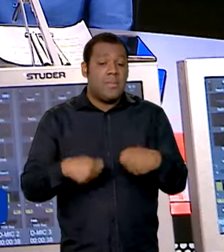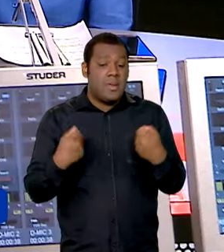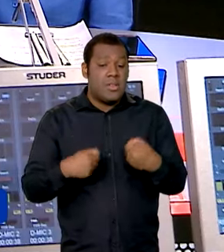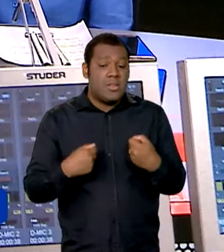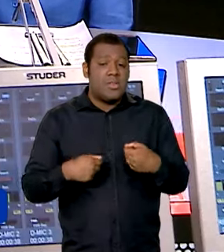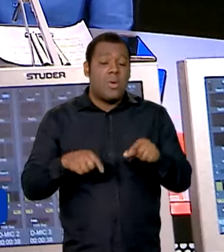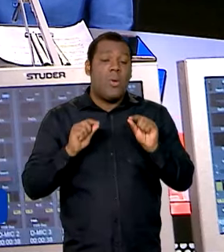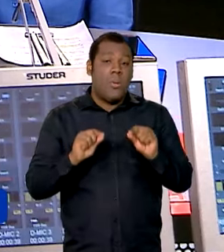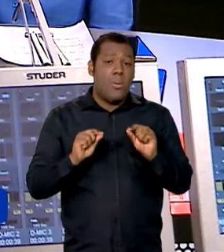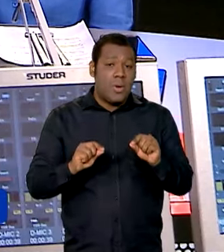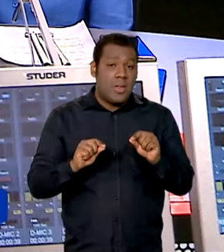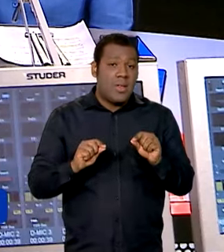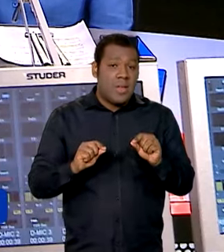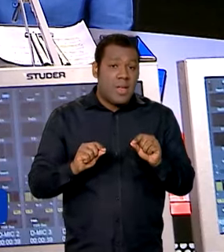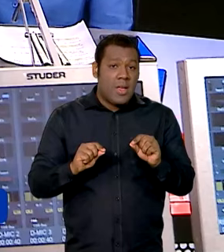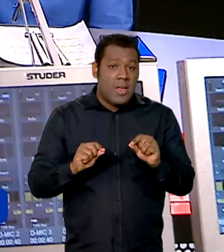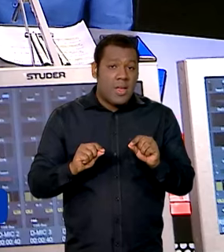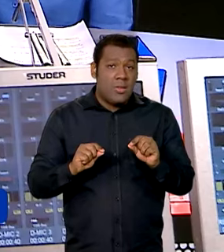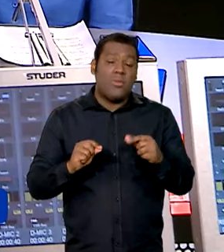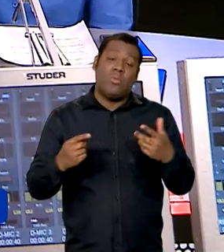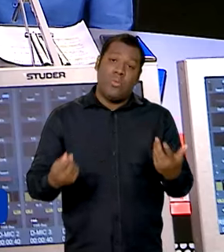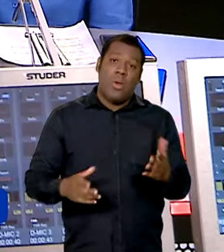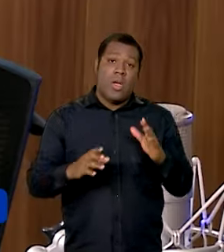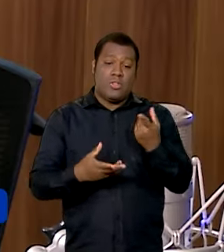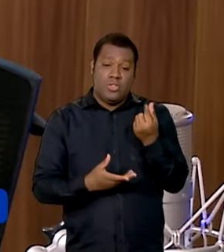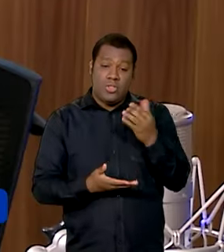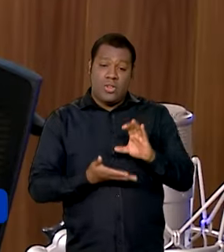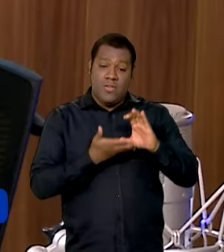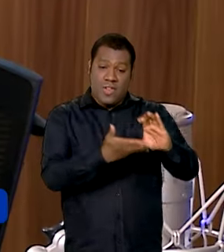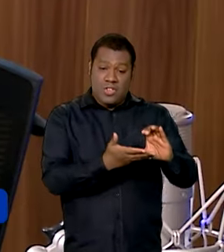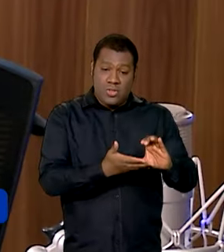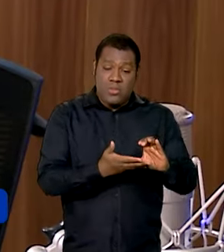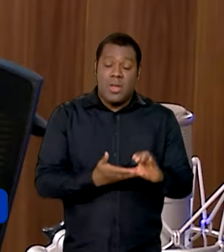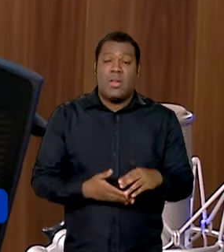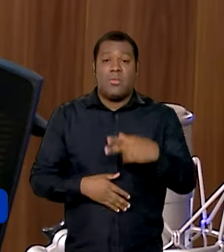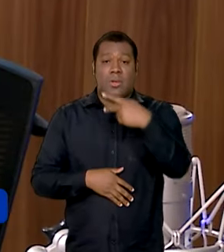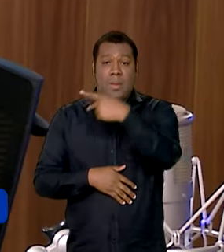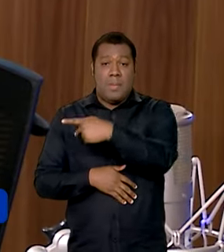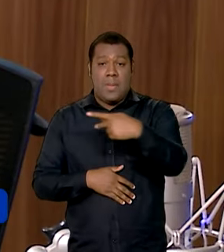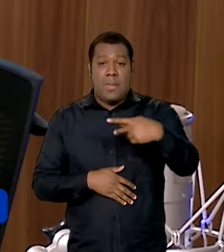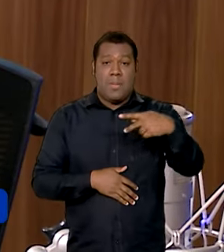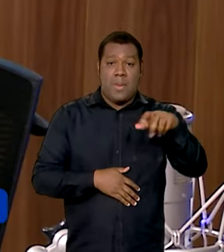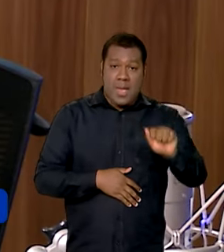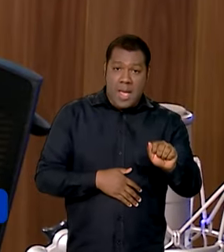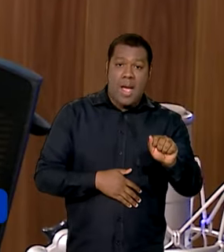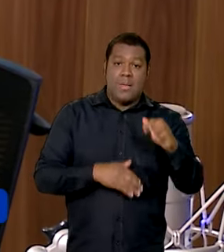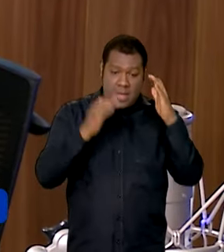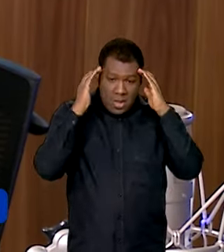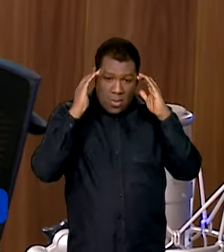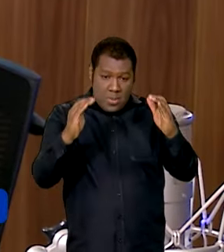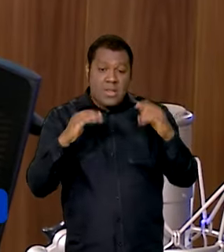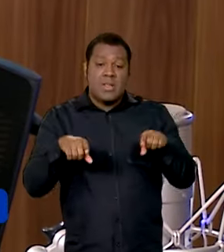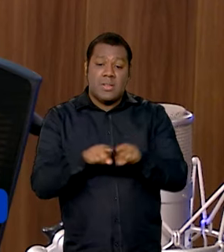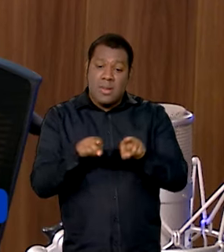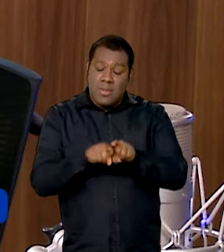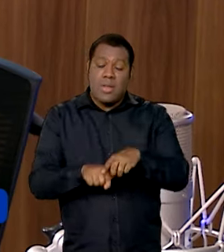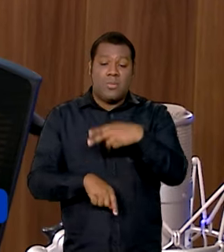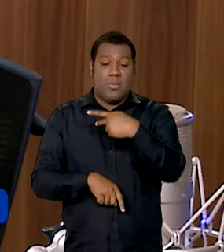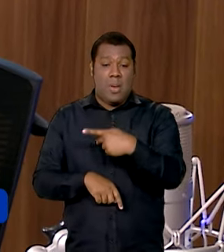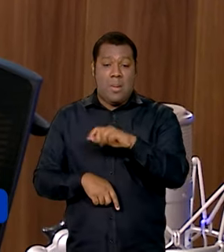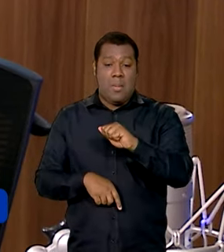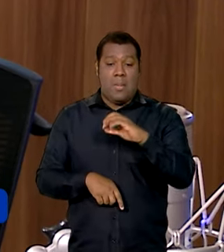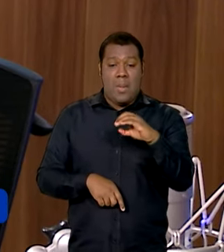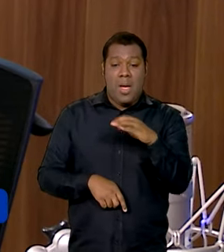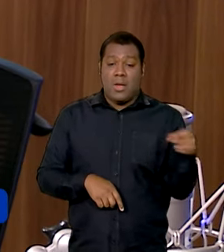com o PPA que foi discutido em cada estado com novo pac que foi ouvido todos os prefeitos e governadores e com os